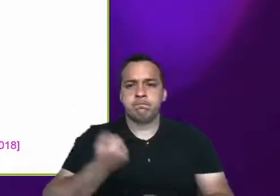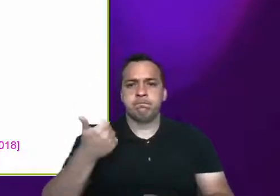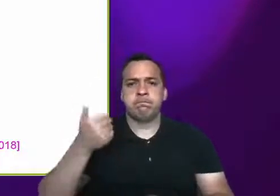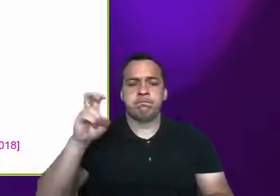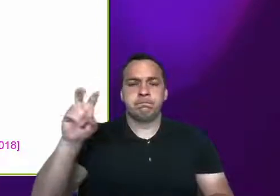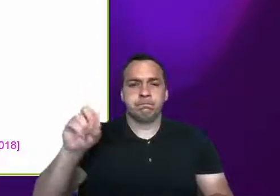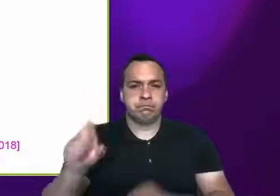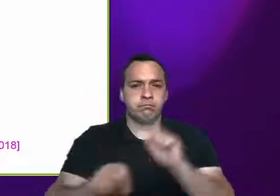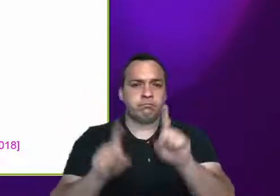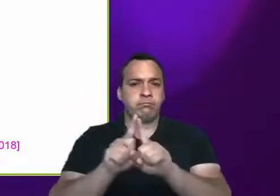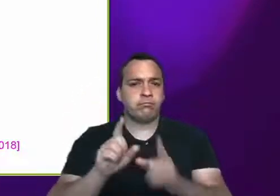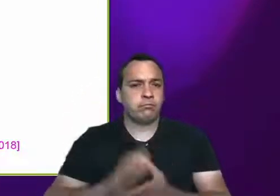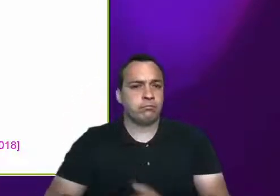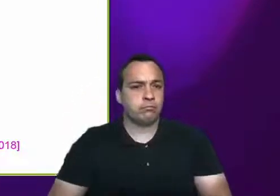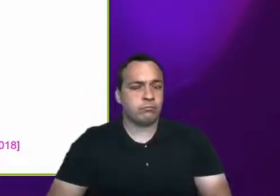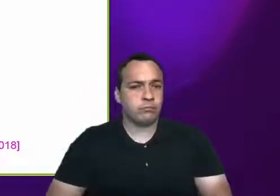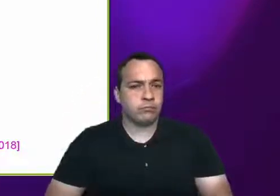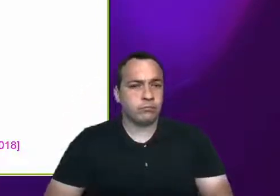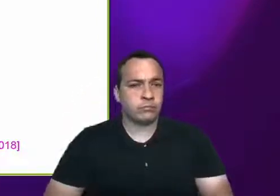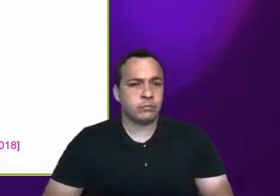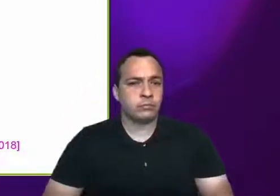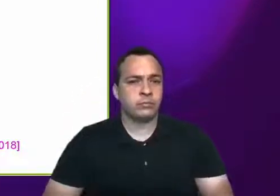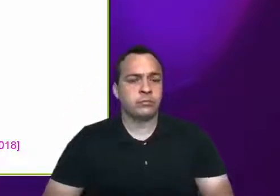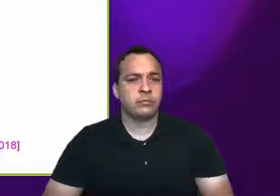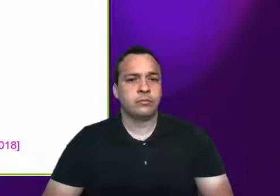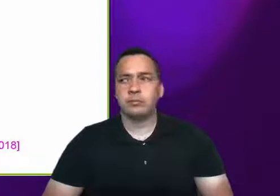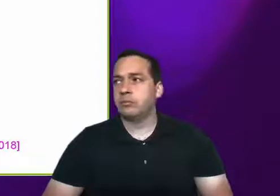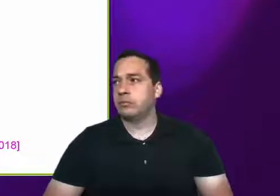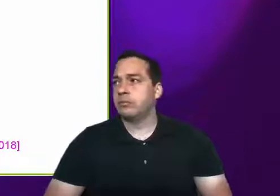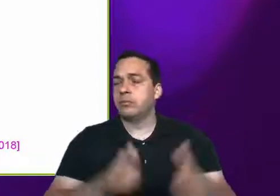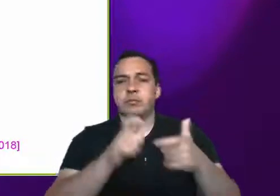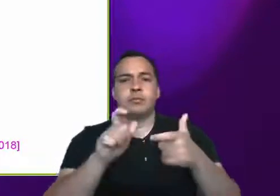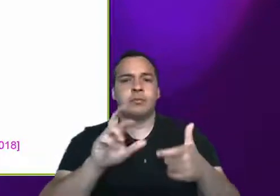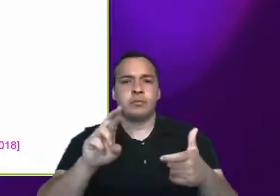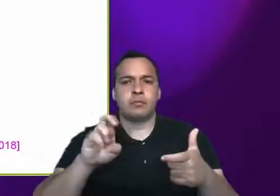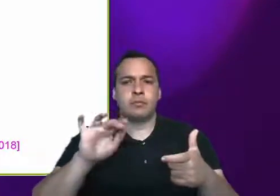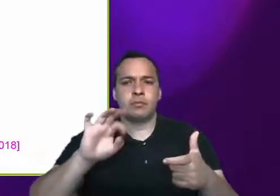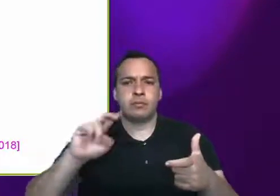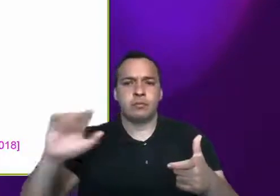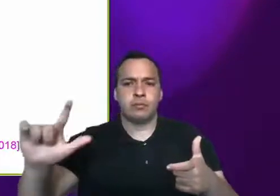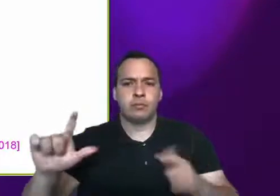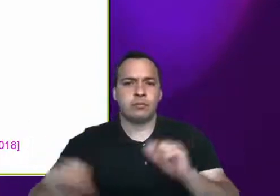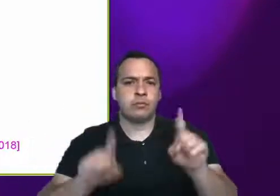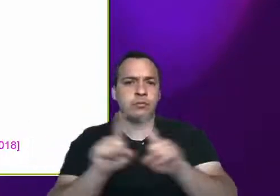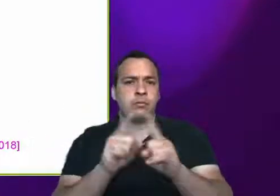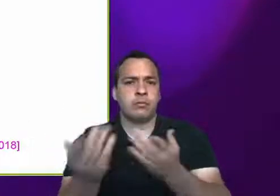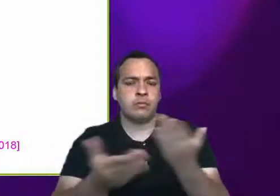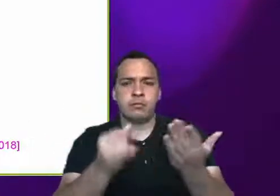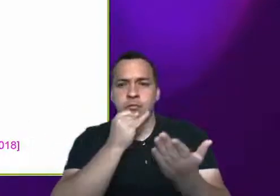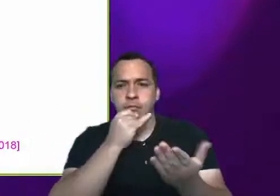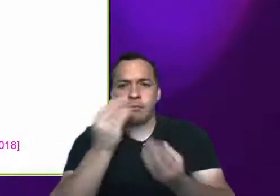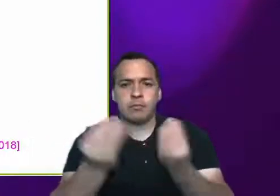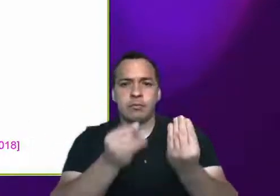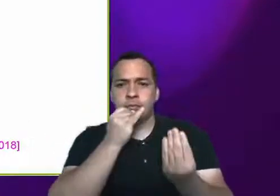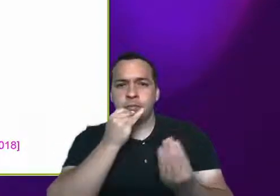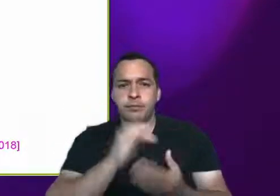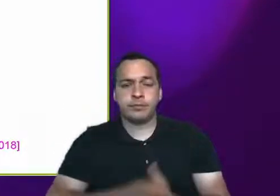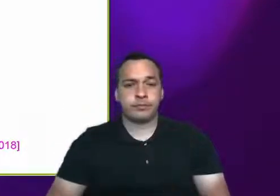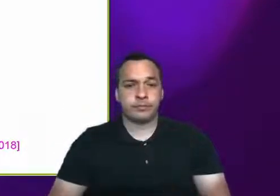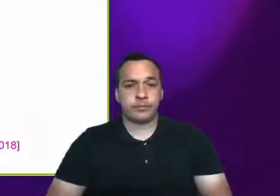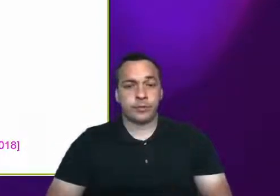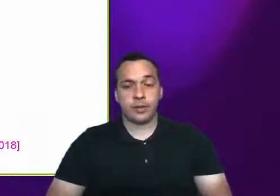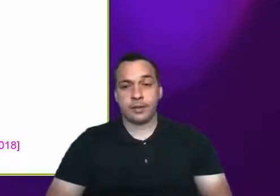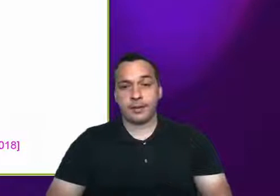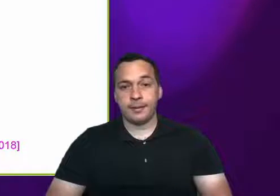de 150% for submetido a um tratamento locorregional com uma resposta completa, por exemplo, do